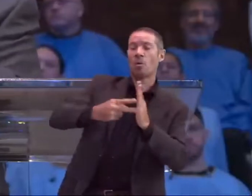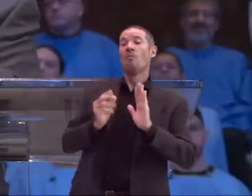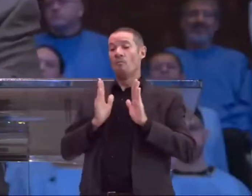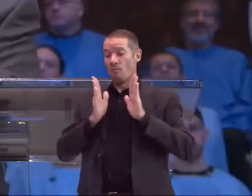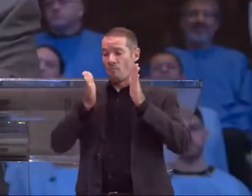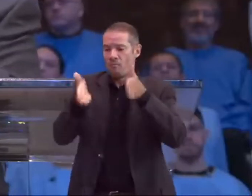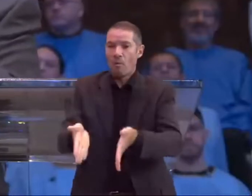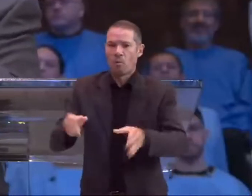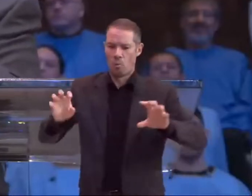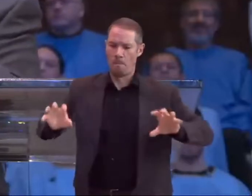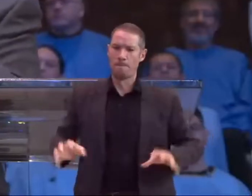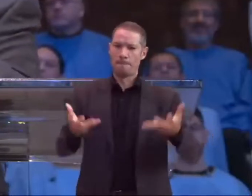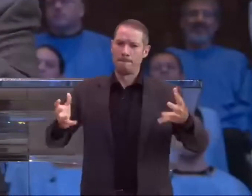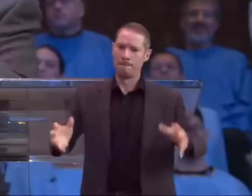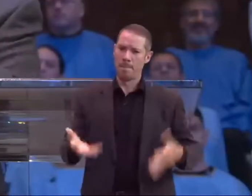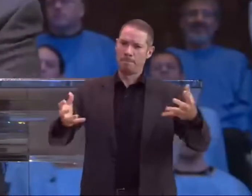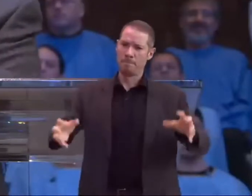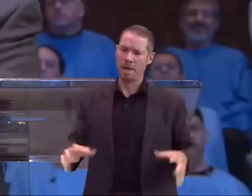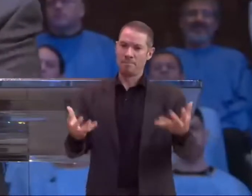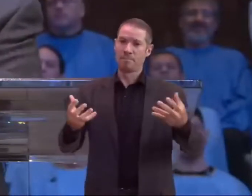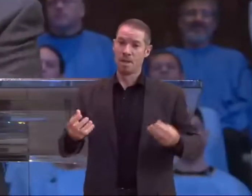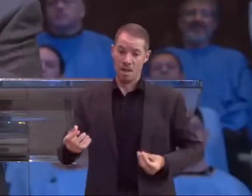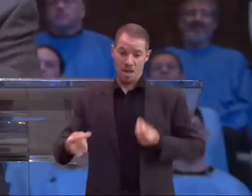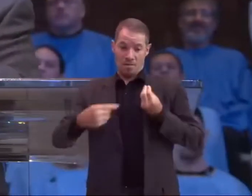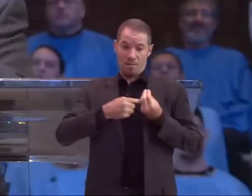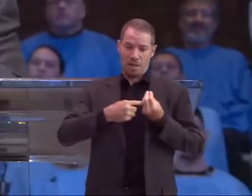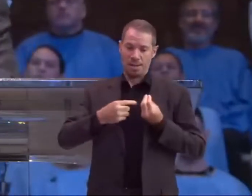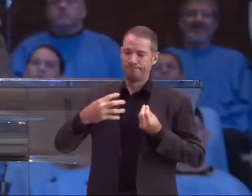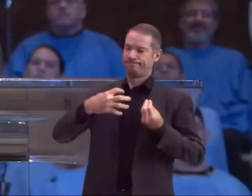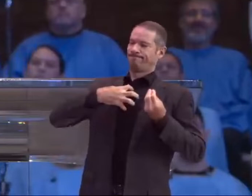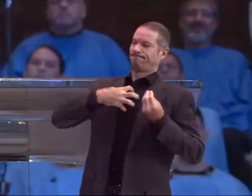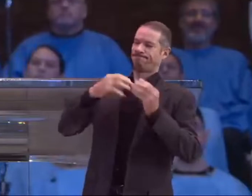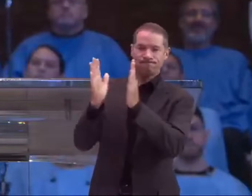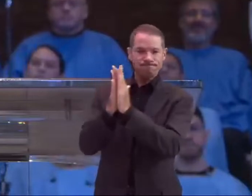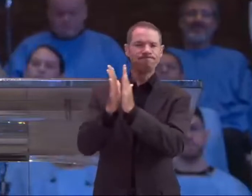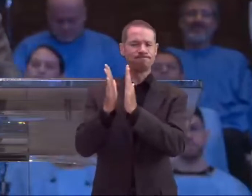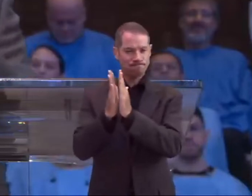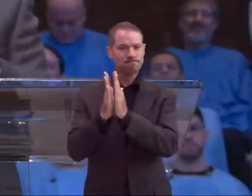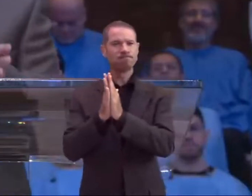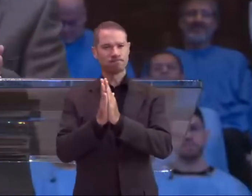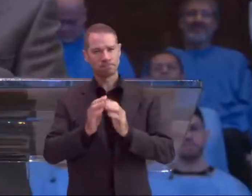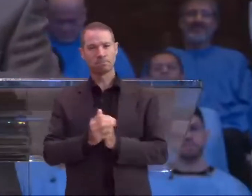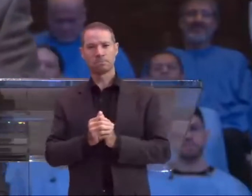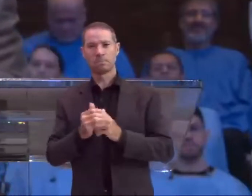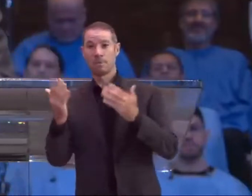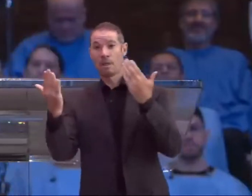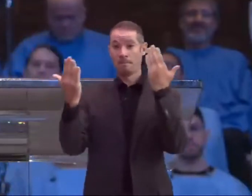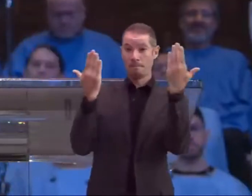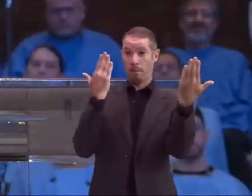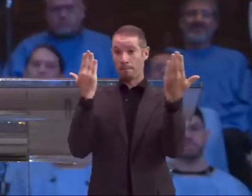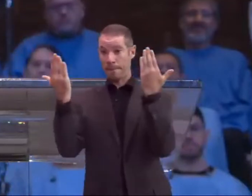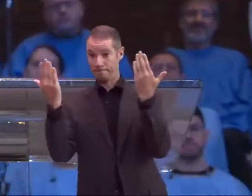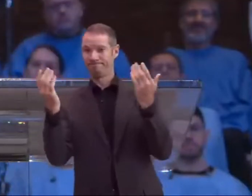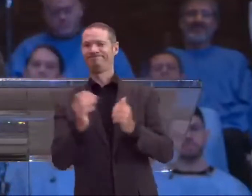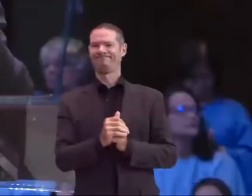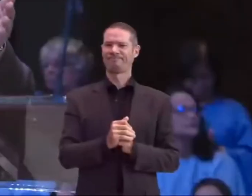a motivação que nos leva à oração. E aí ele vai fazer um paralelo, quando